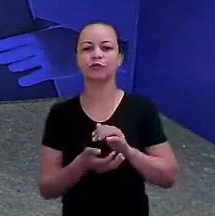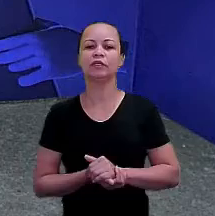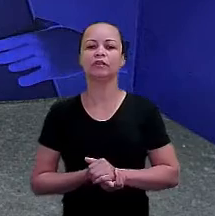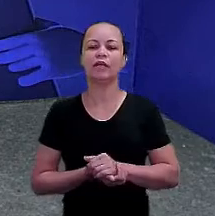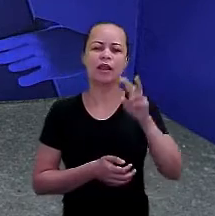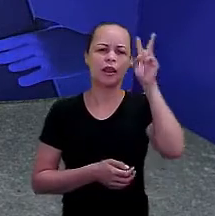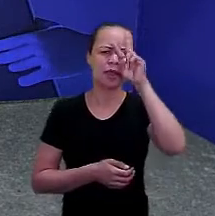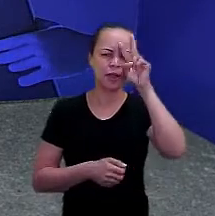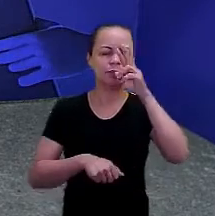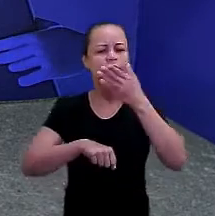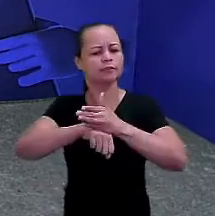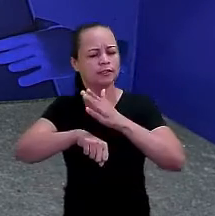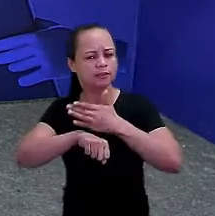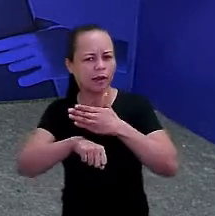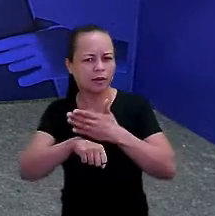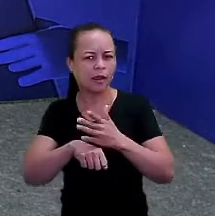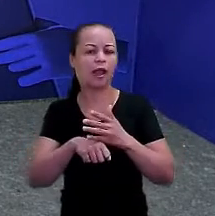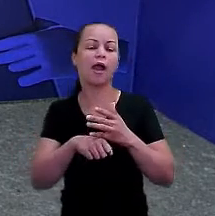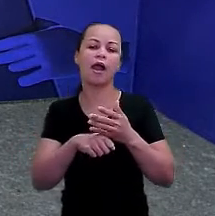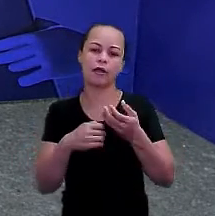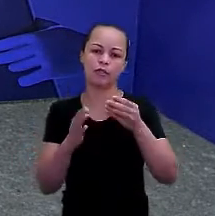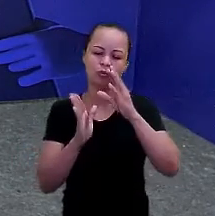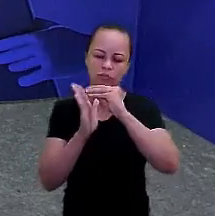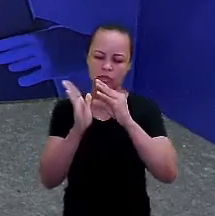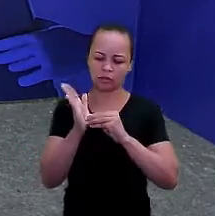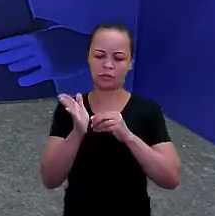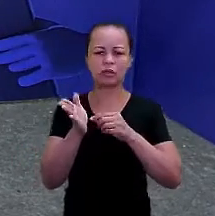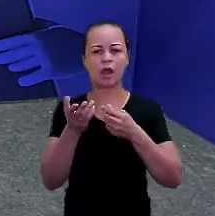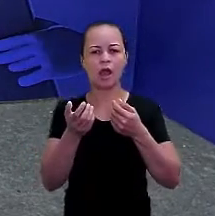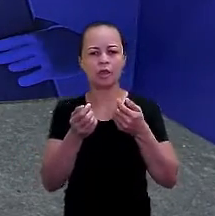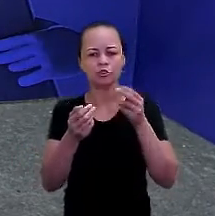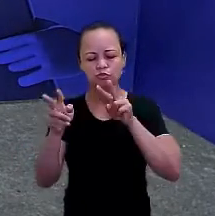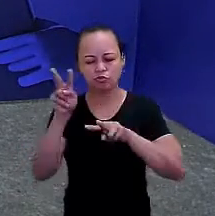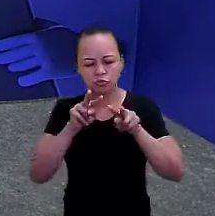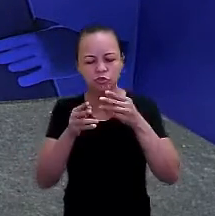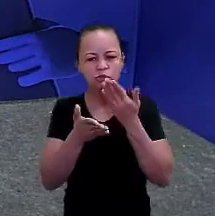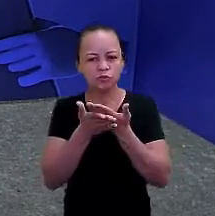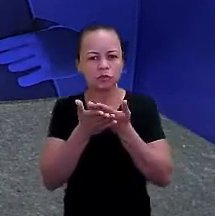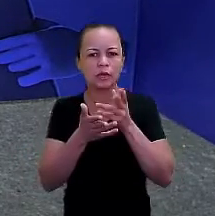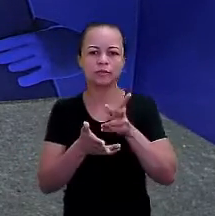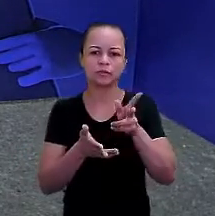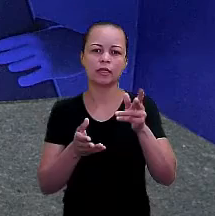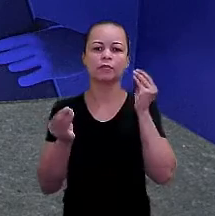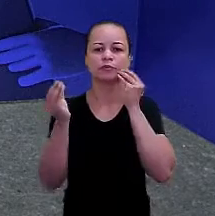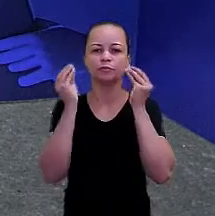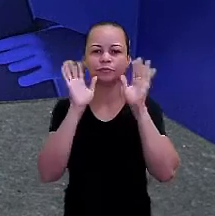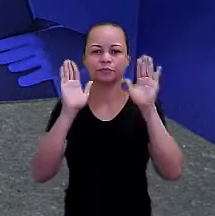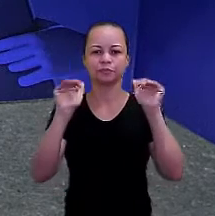lembre-se de praticar e revisar o conteúdo sempre. Um beijo e até a próxima aula.